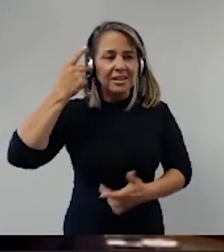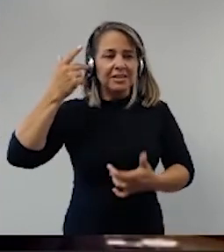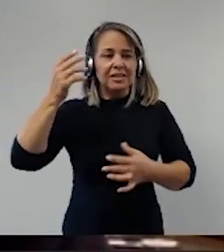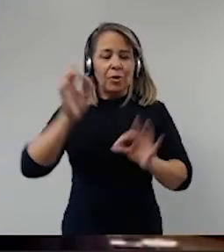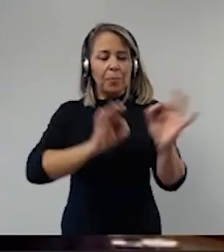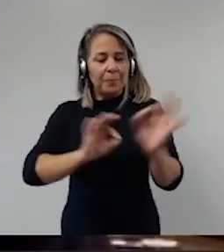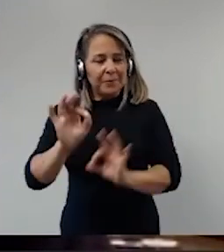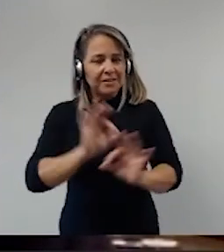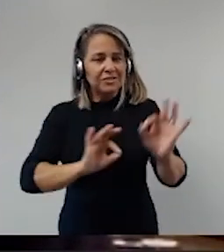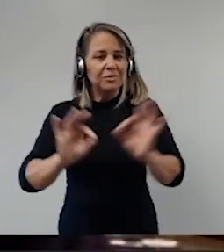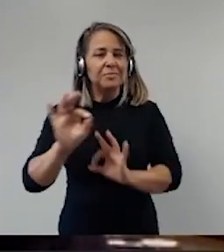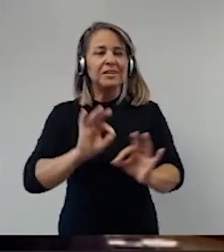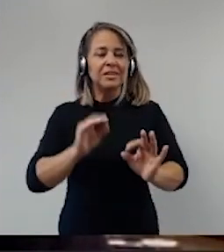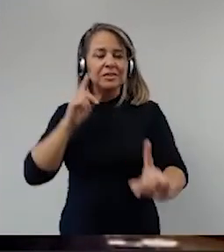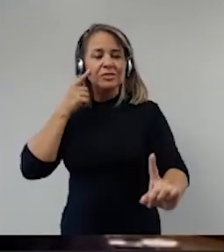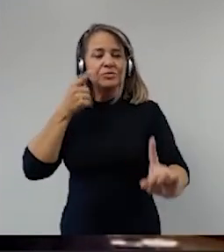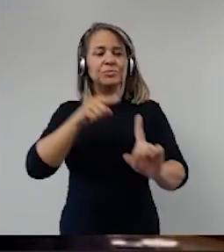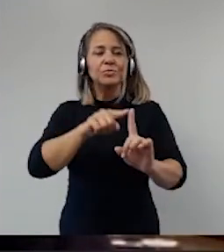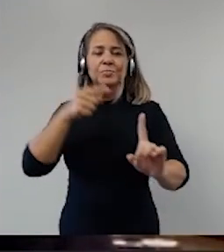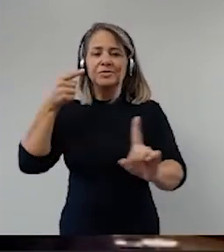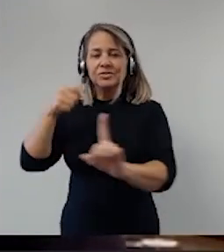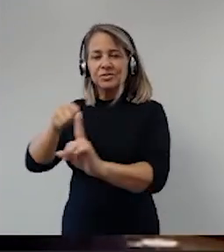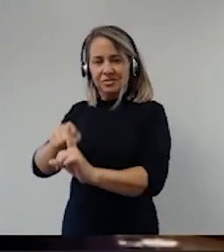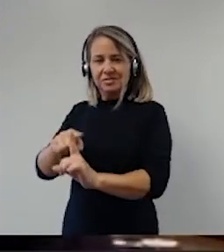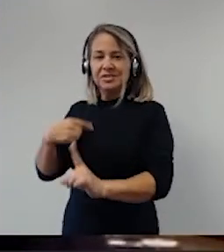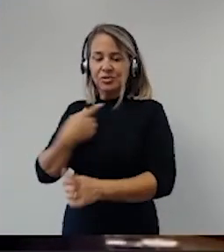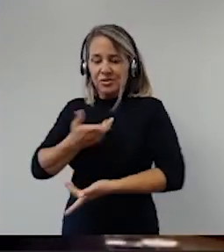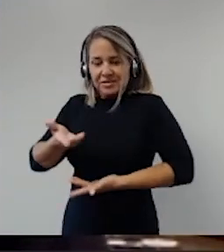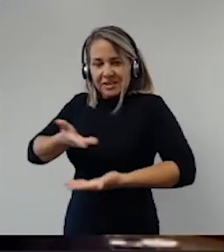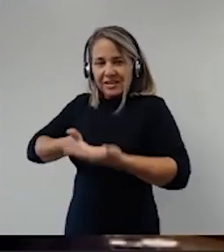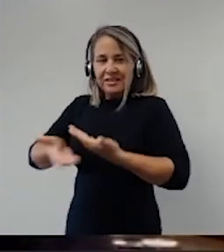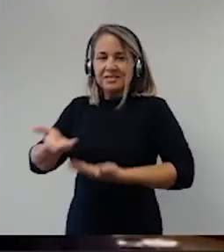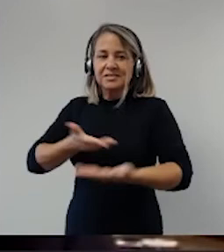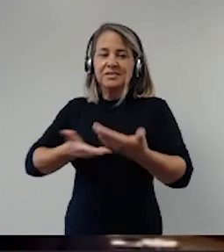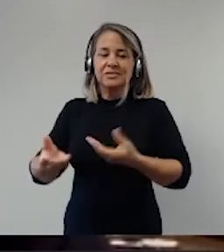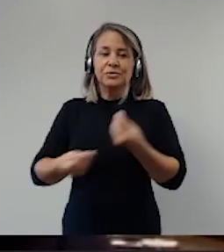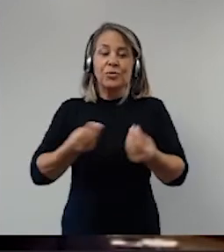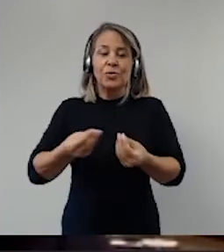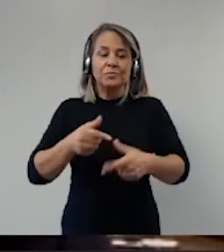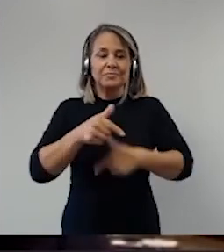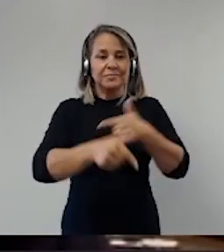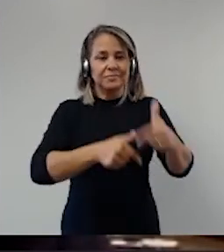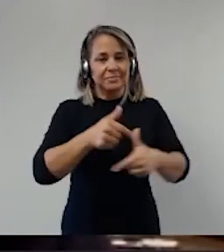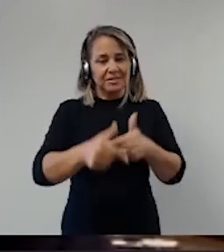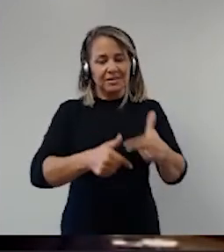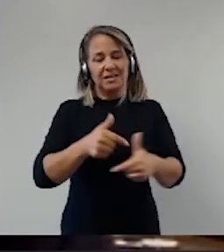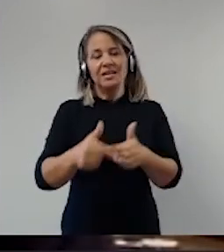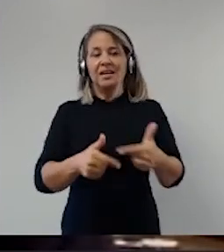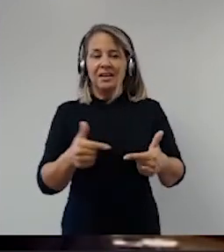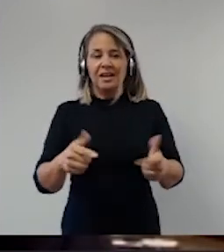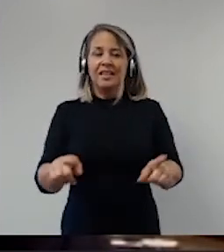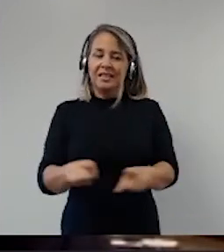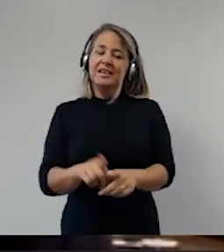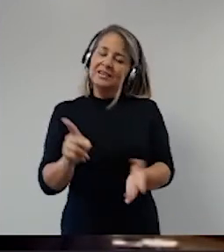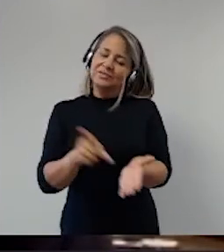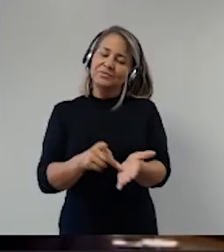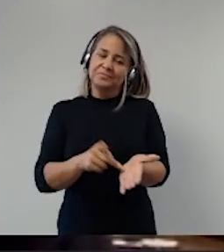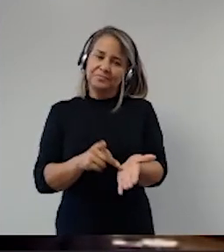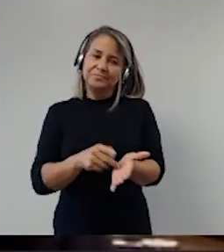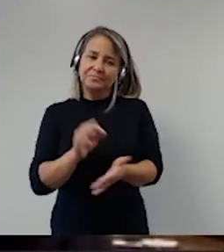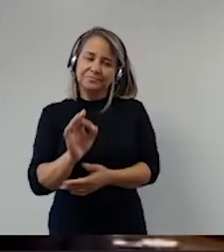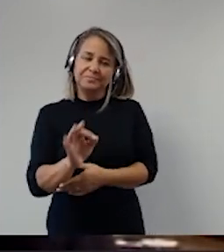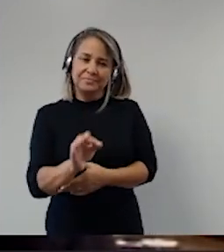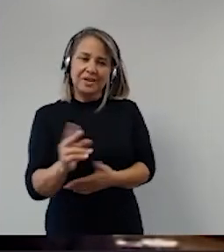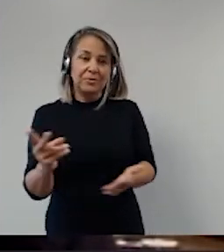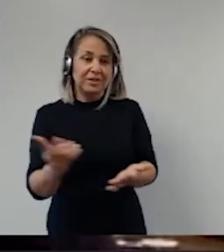planejamento, as nossas metas, as nossas relações, nossos meios de trabalho, e, de fato, é isso